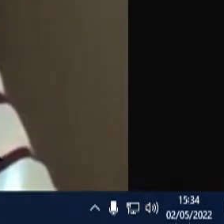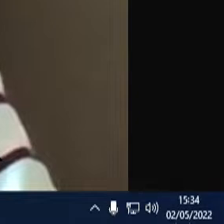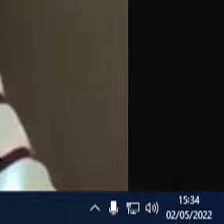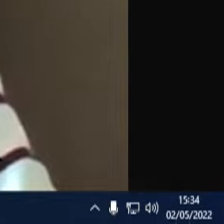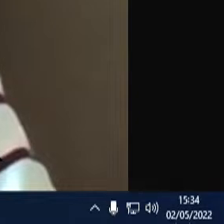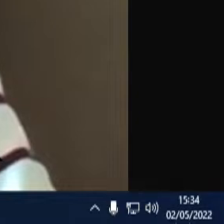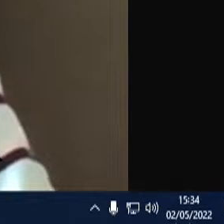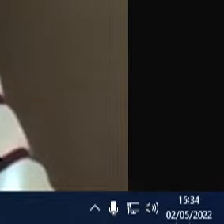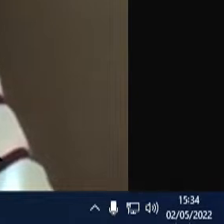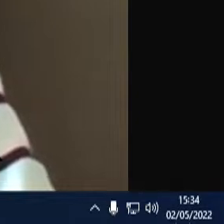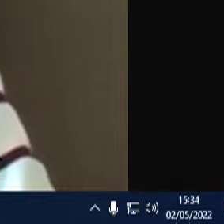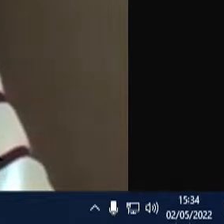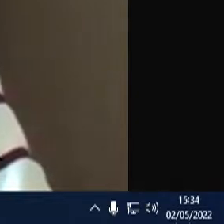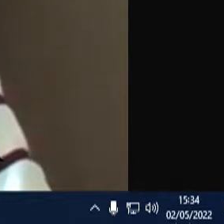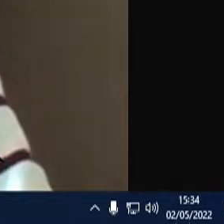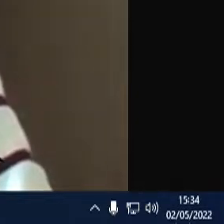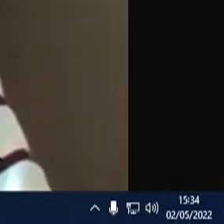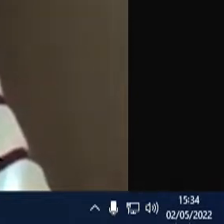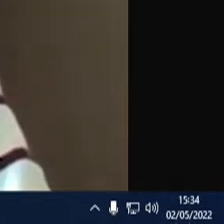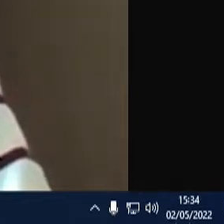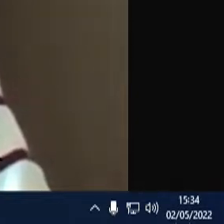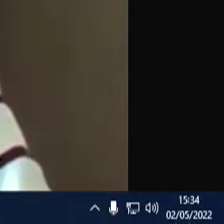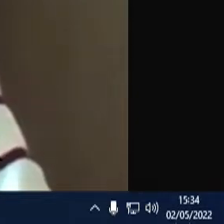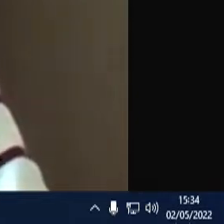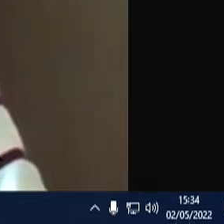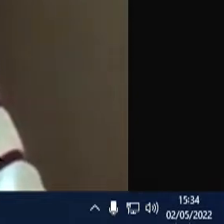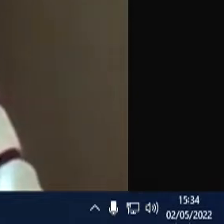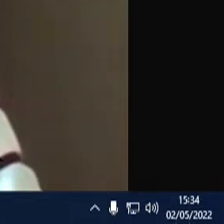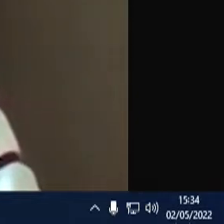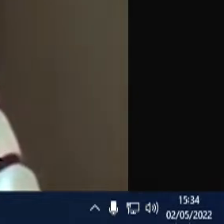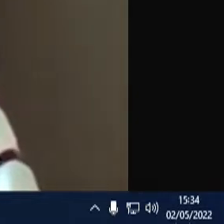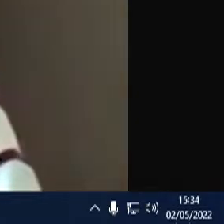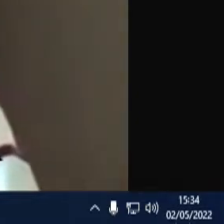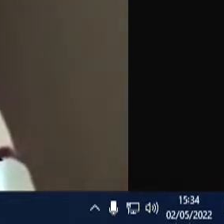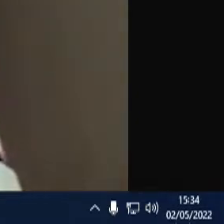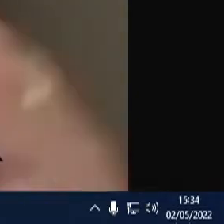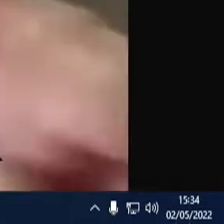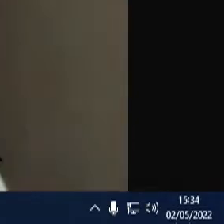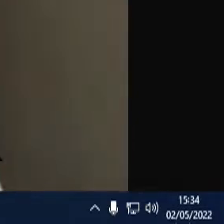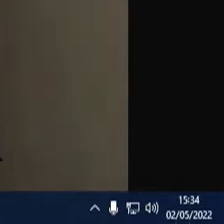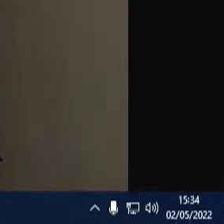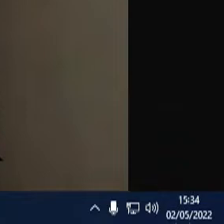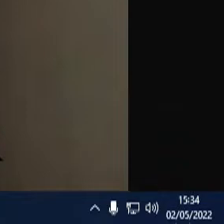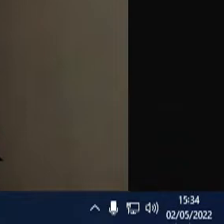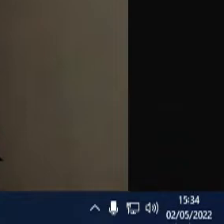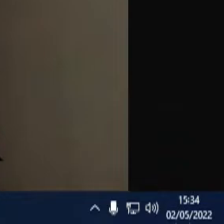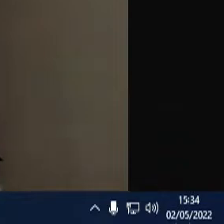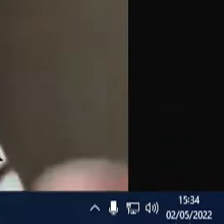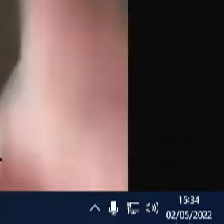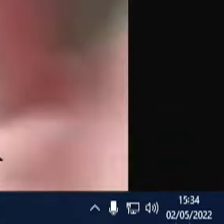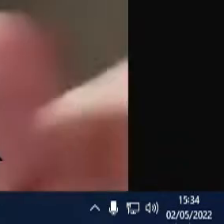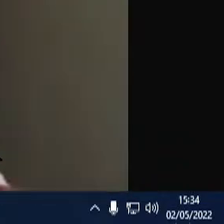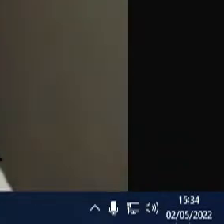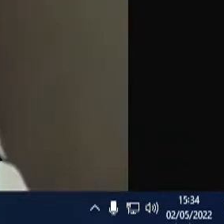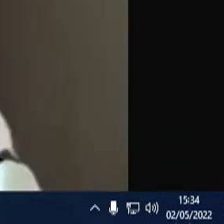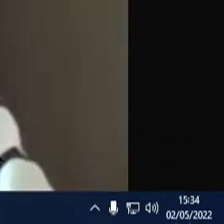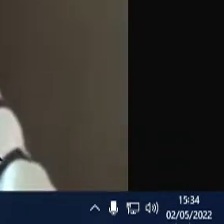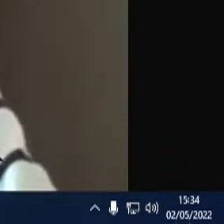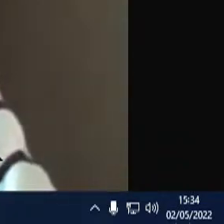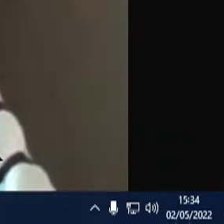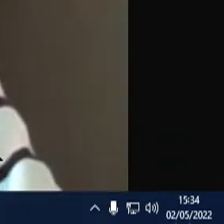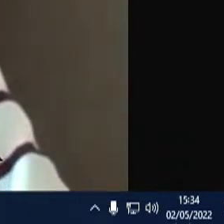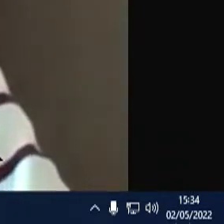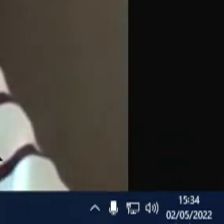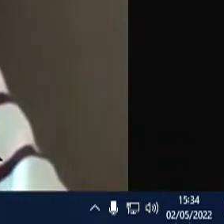Nós precisamos aproveitamento de terreno, é isso que nós precisamos. Então, é muito bom a secretária estar aqui